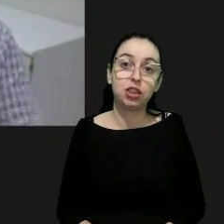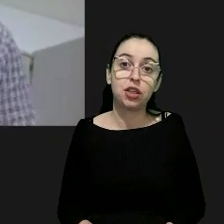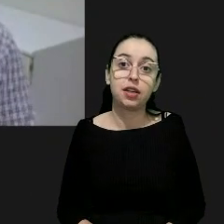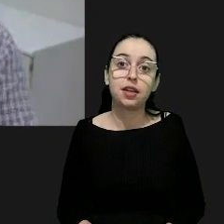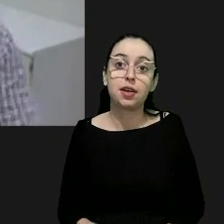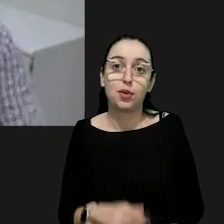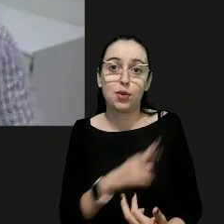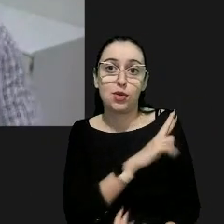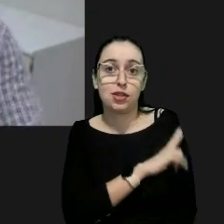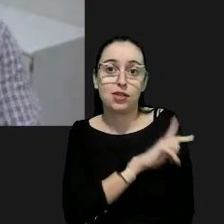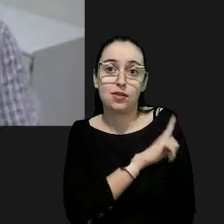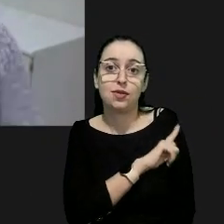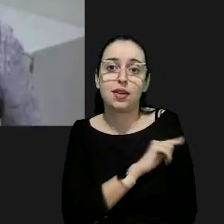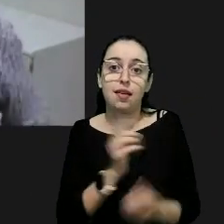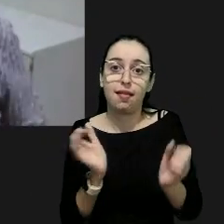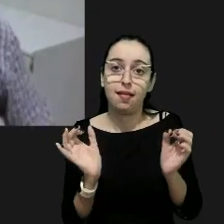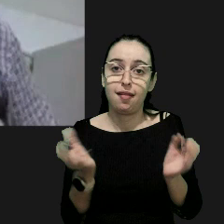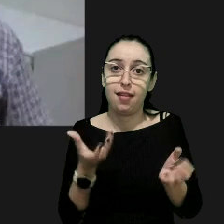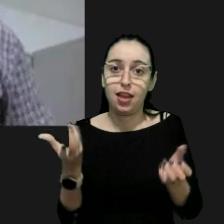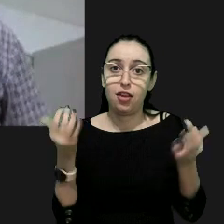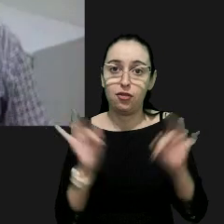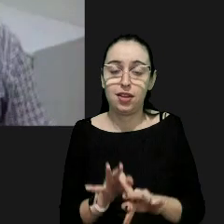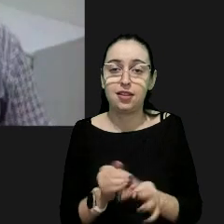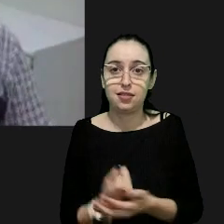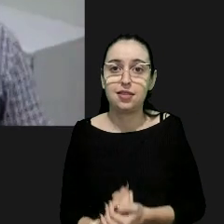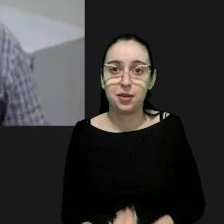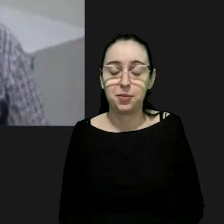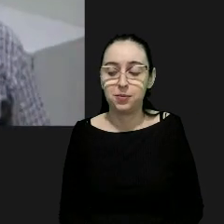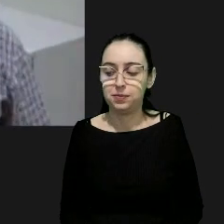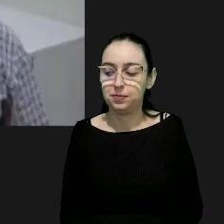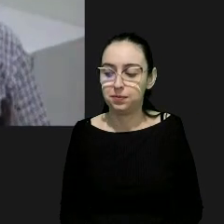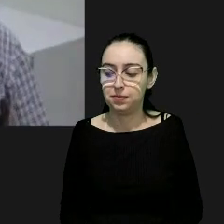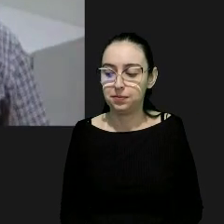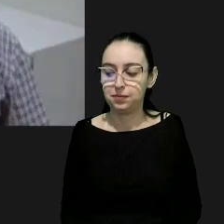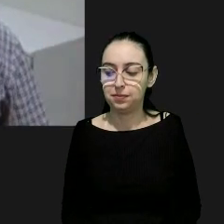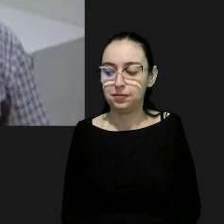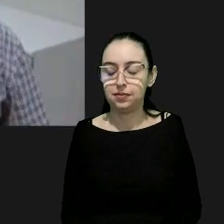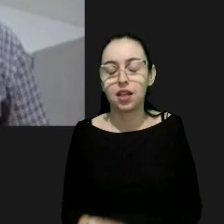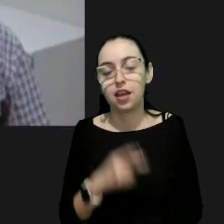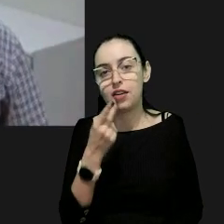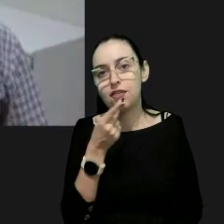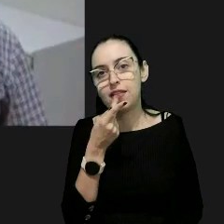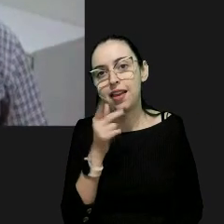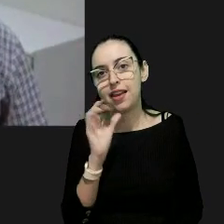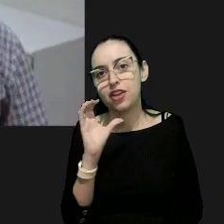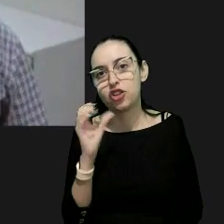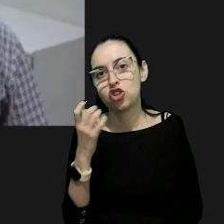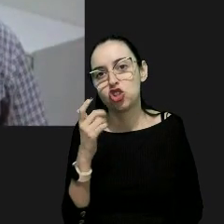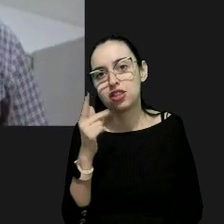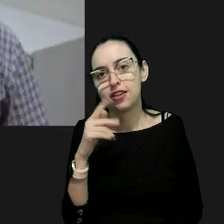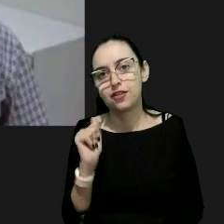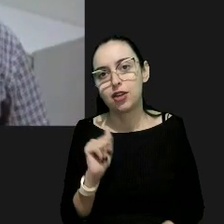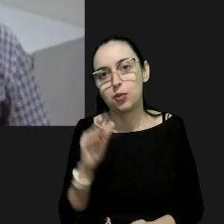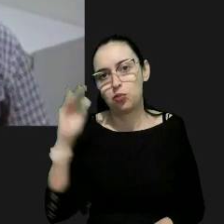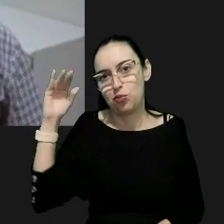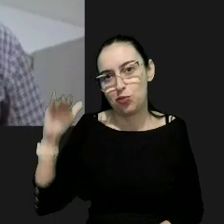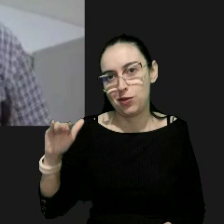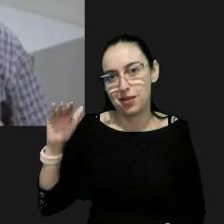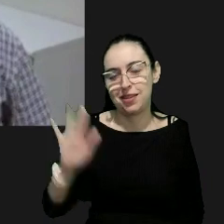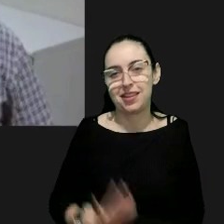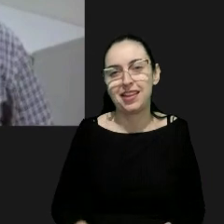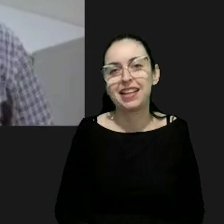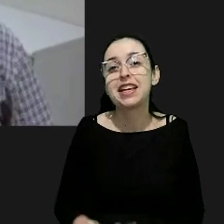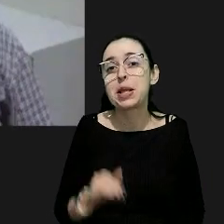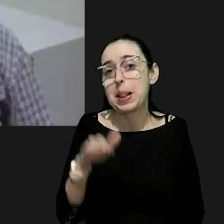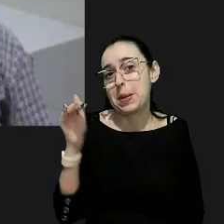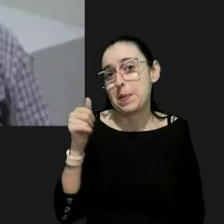elogios. Chefinha, quer finalizar, chefinha? Deixa para a chefinha finalizar, então. Ela fala chefinha por